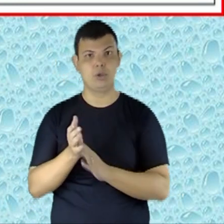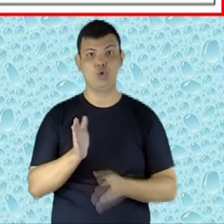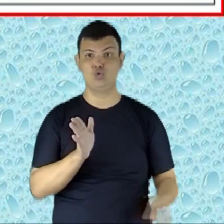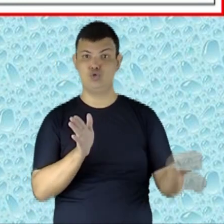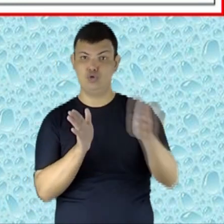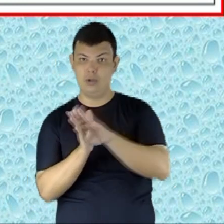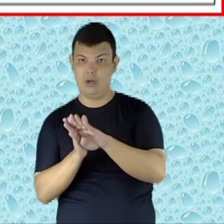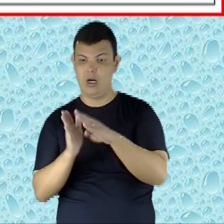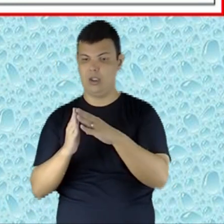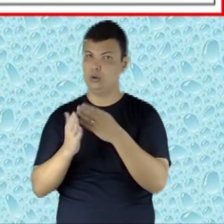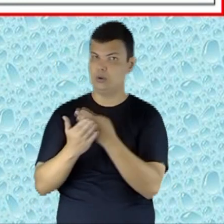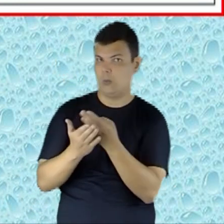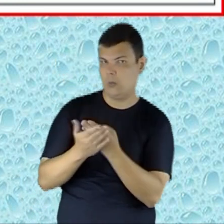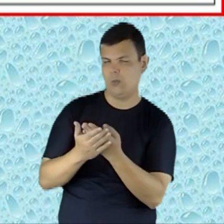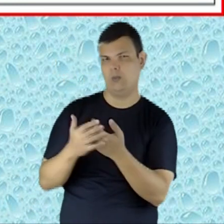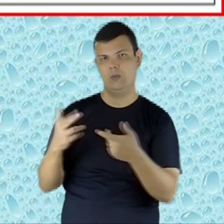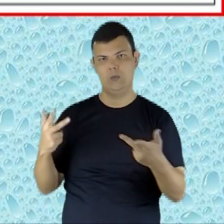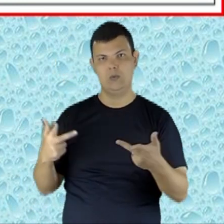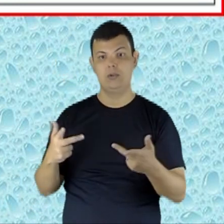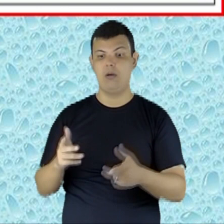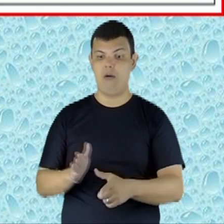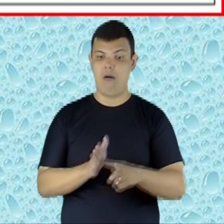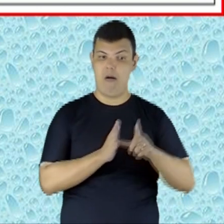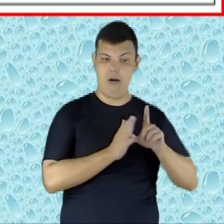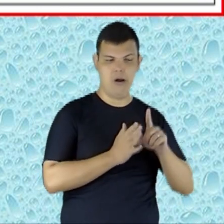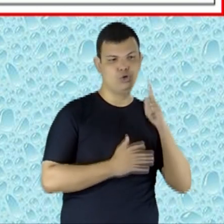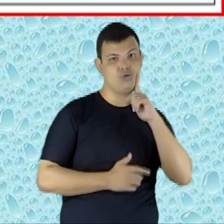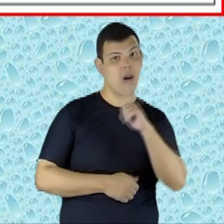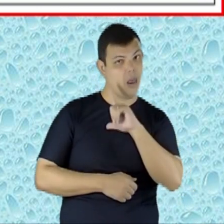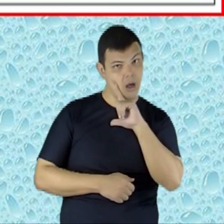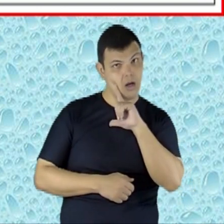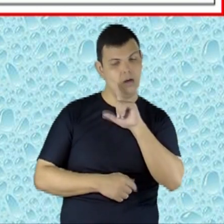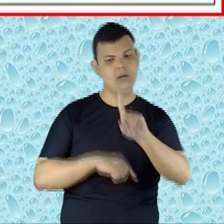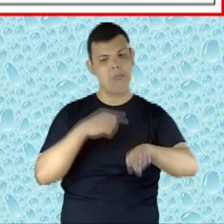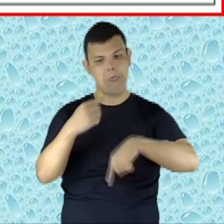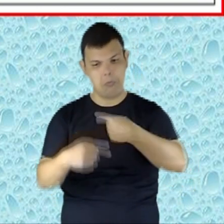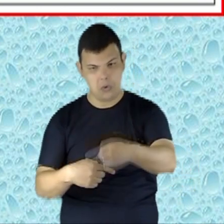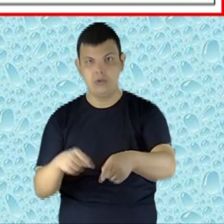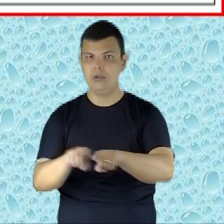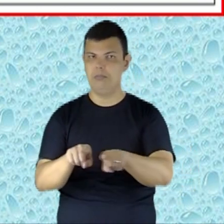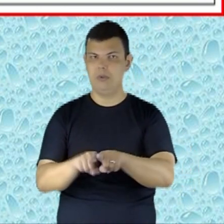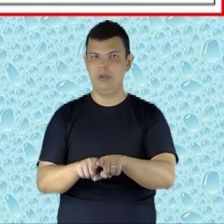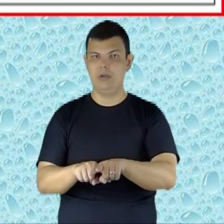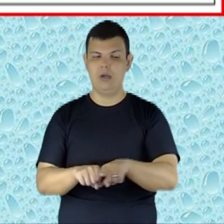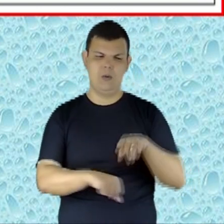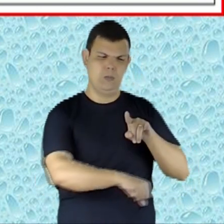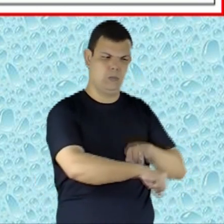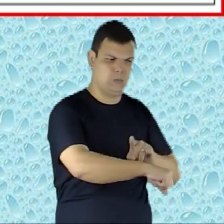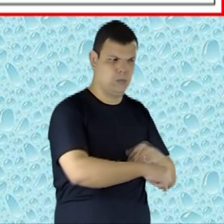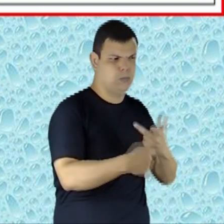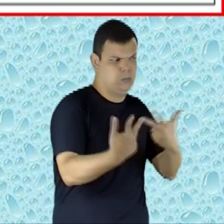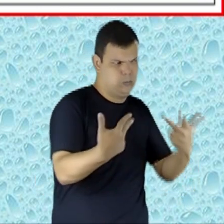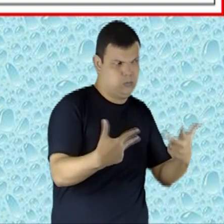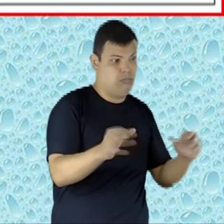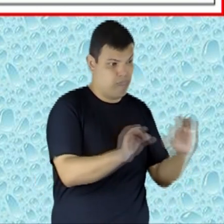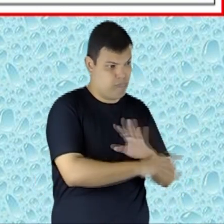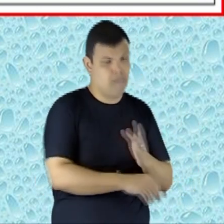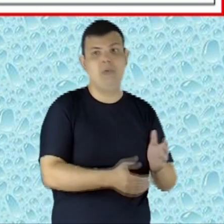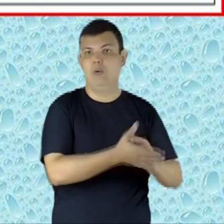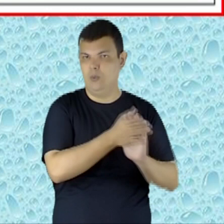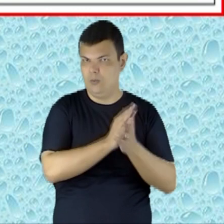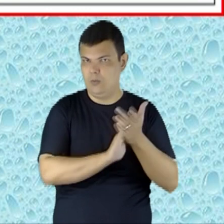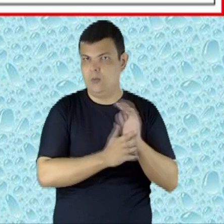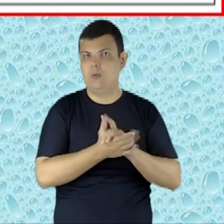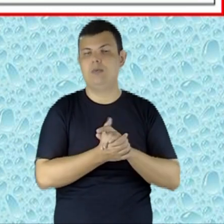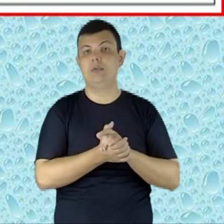chegada da escola, antes e depois do lanche e quando você utilizar o banheiro. Se no momento você estiver na sala